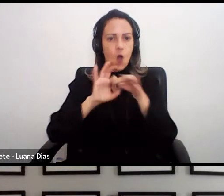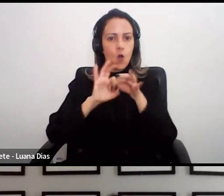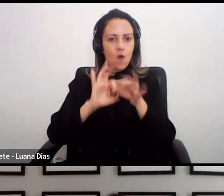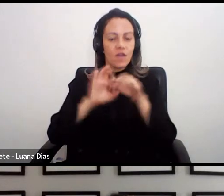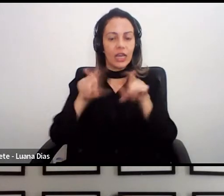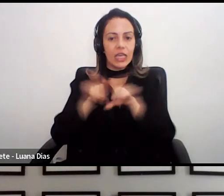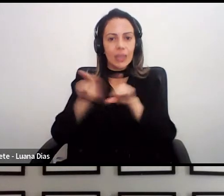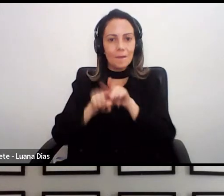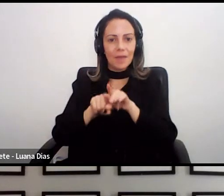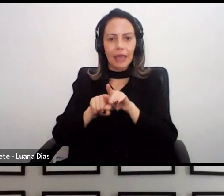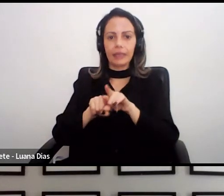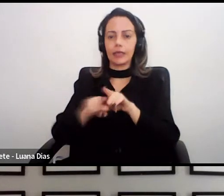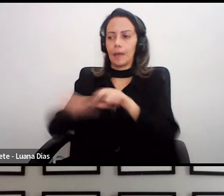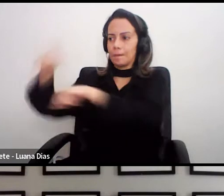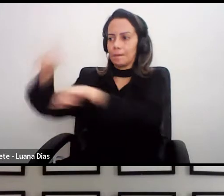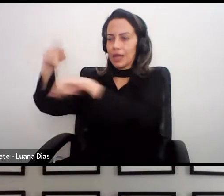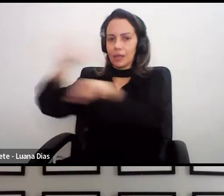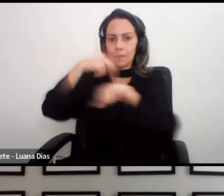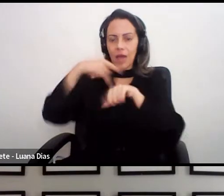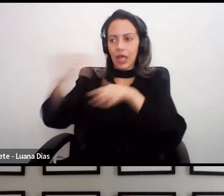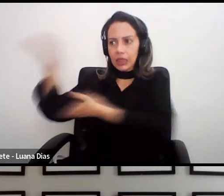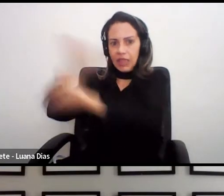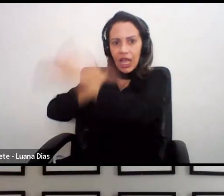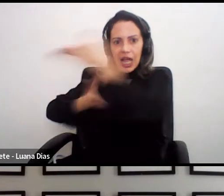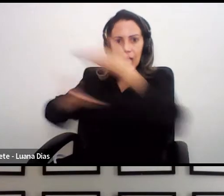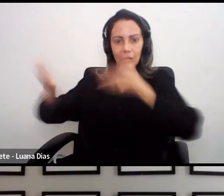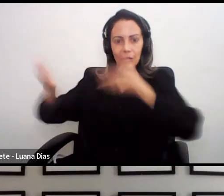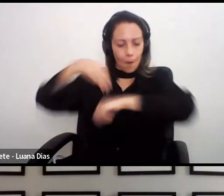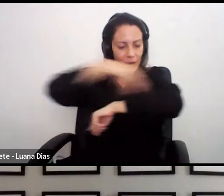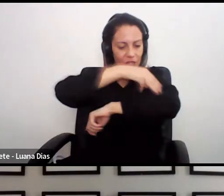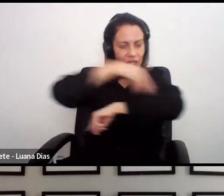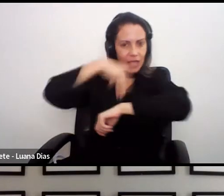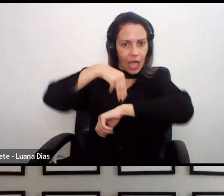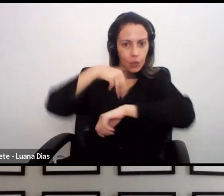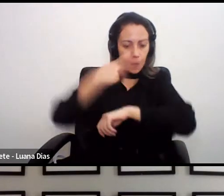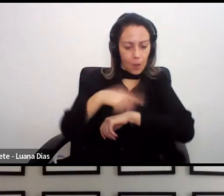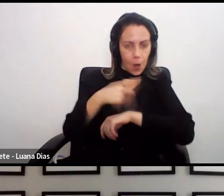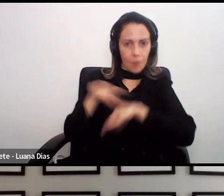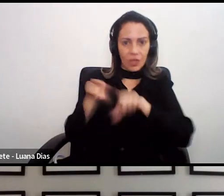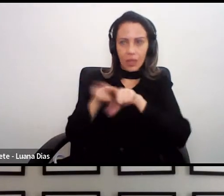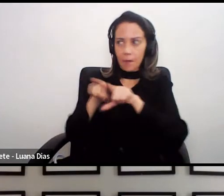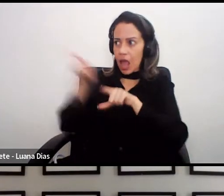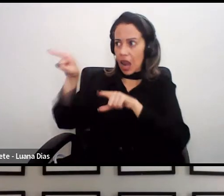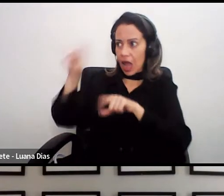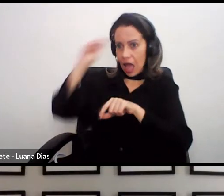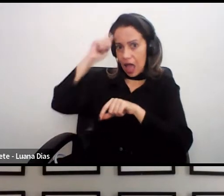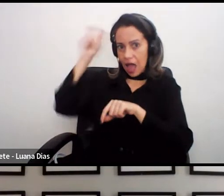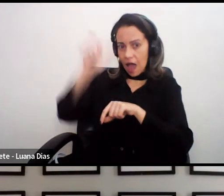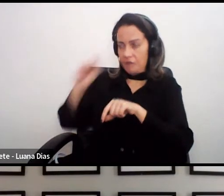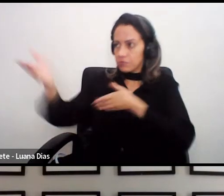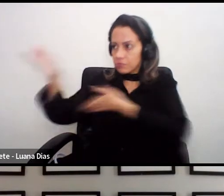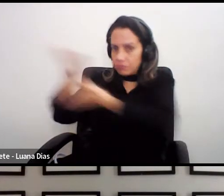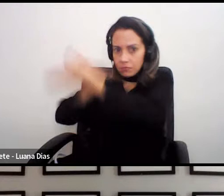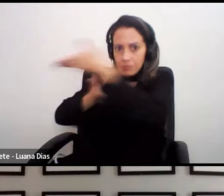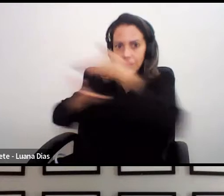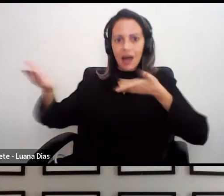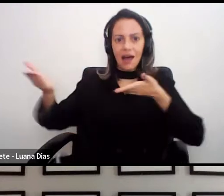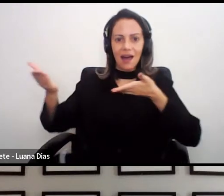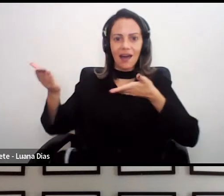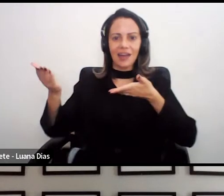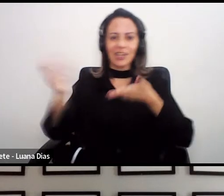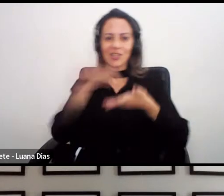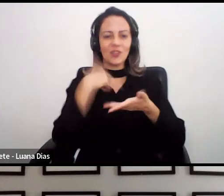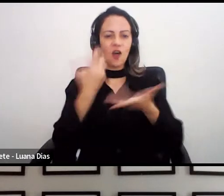intercâmbios entre magistrados brasileiros, magistrados africanos e, obviamente, não queremos excluir